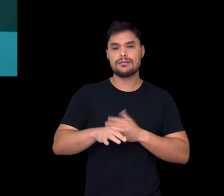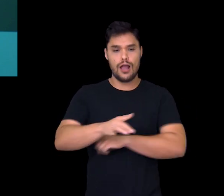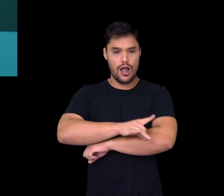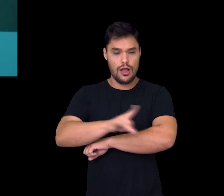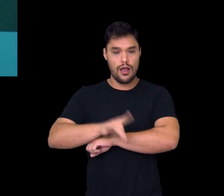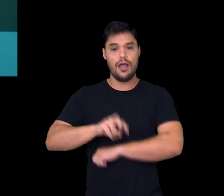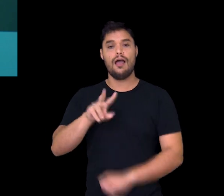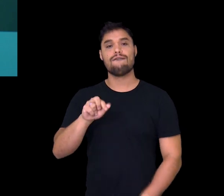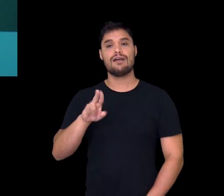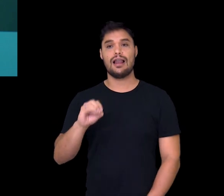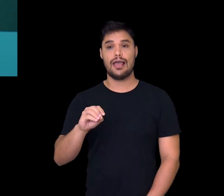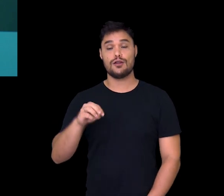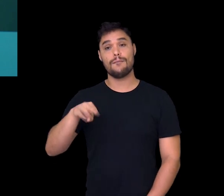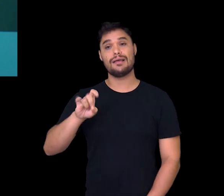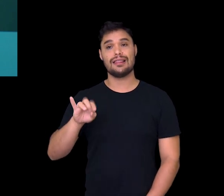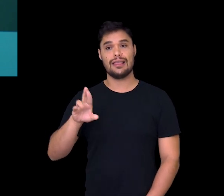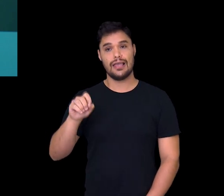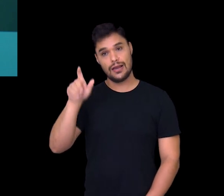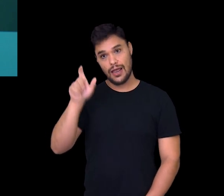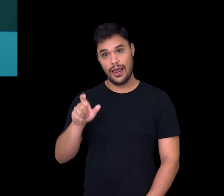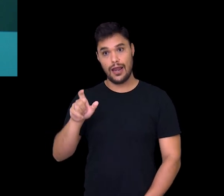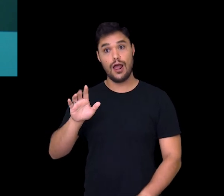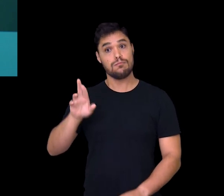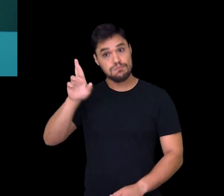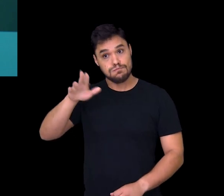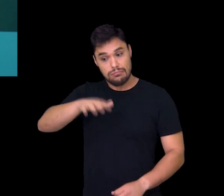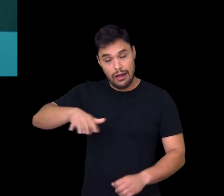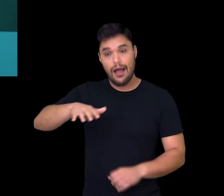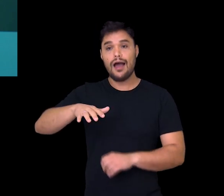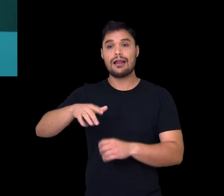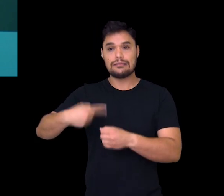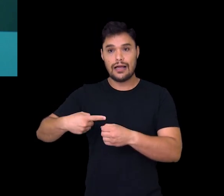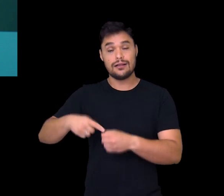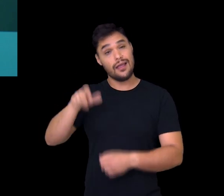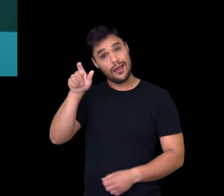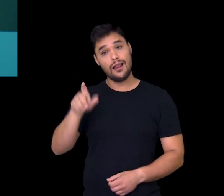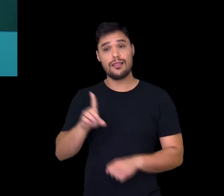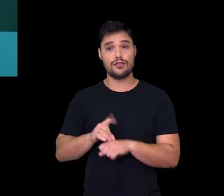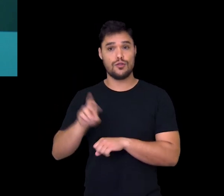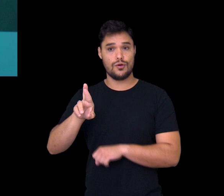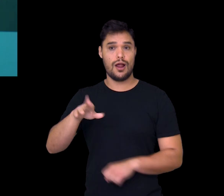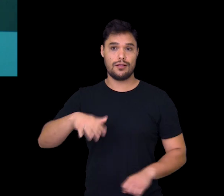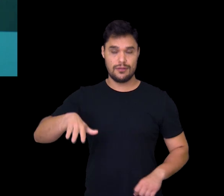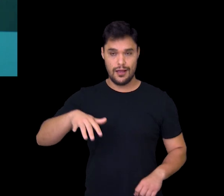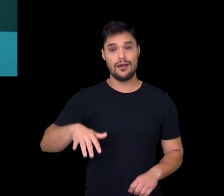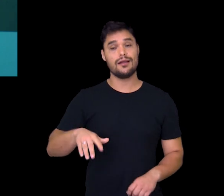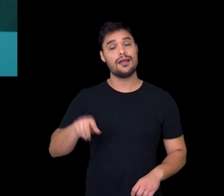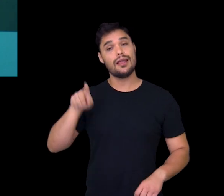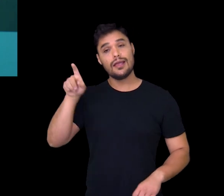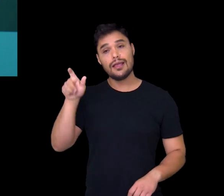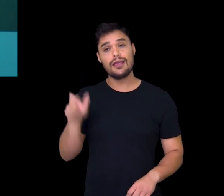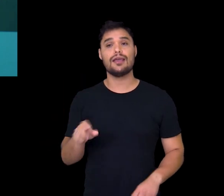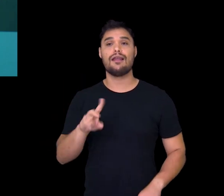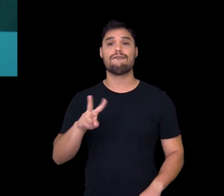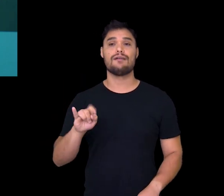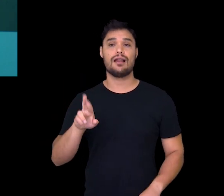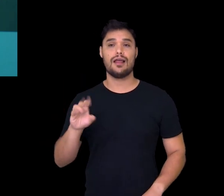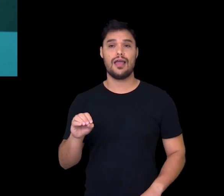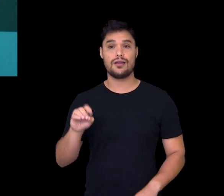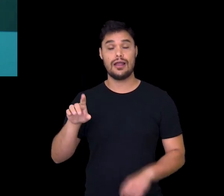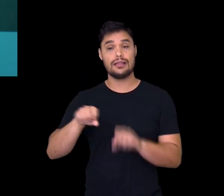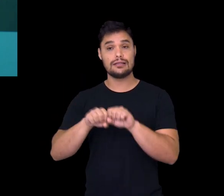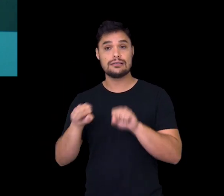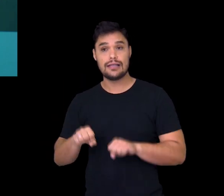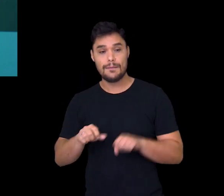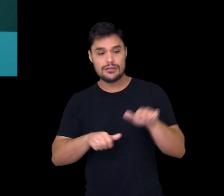Medeiros. Ele, inclusive, tem um doutorado nisso e ele tem um sistema de avaliação urbana,